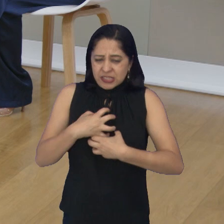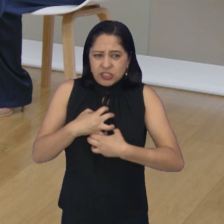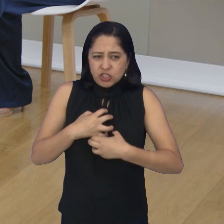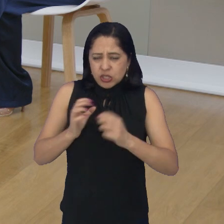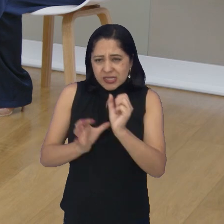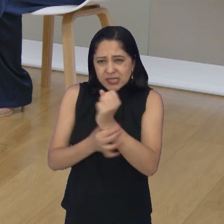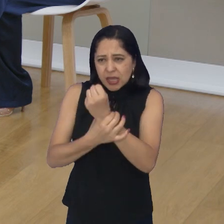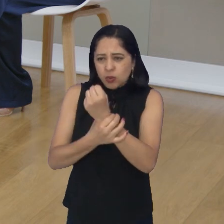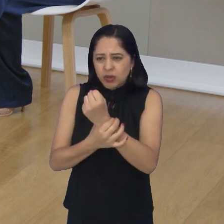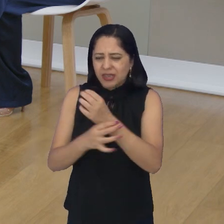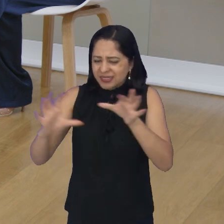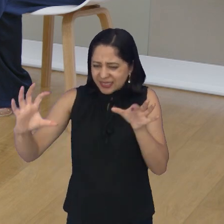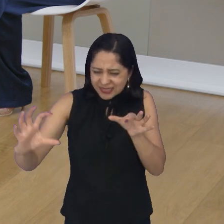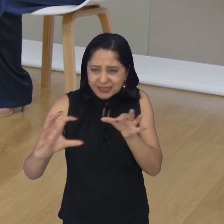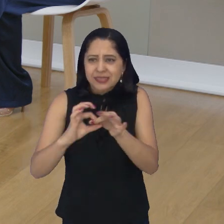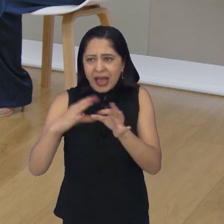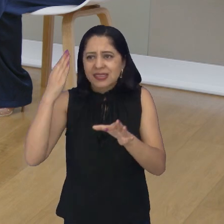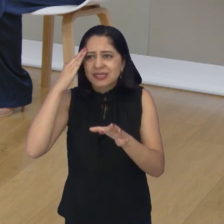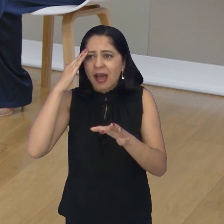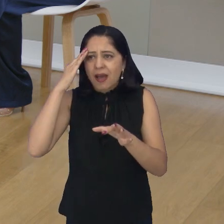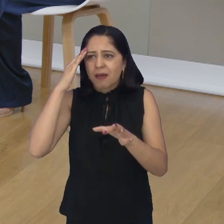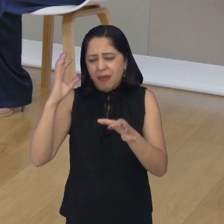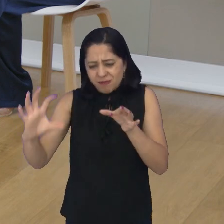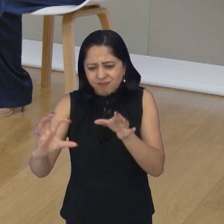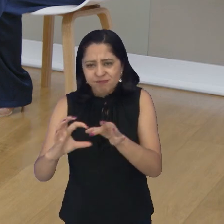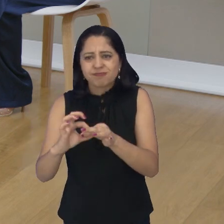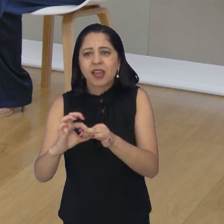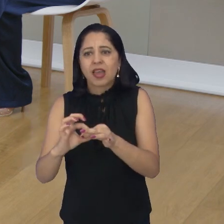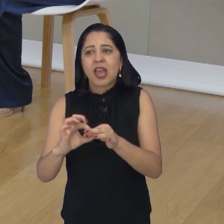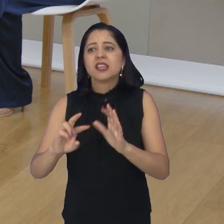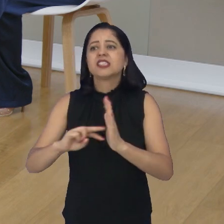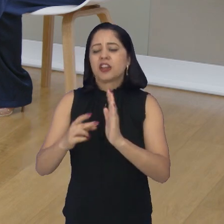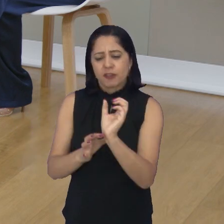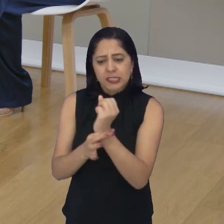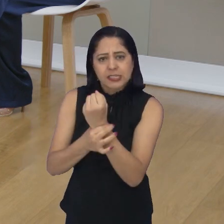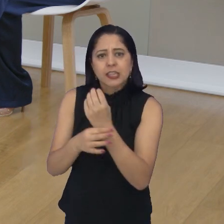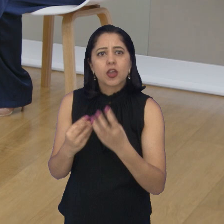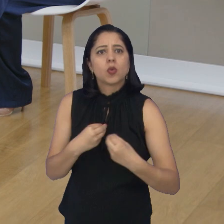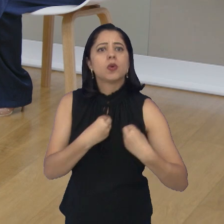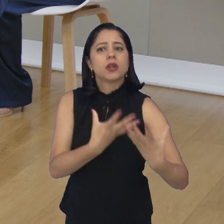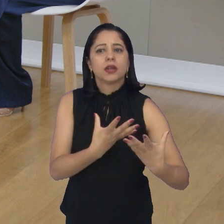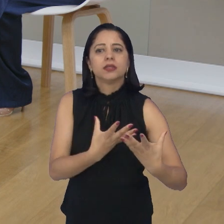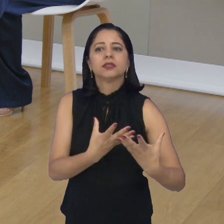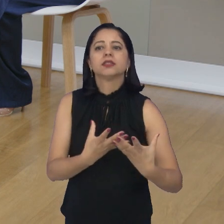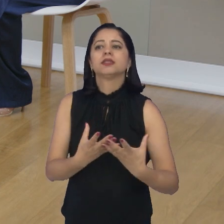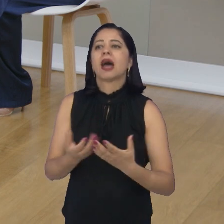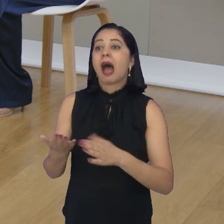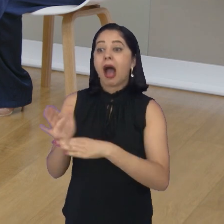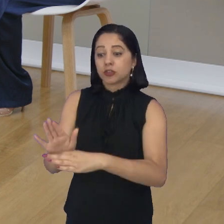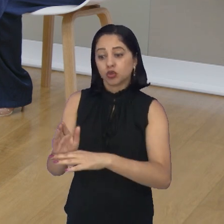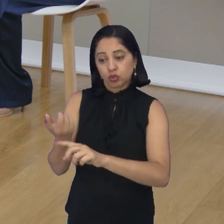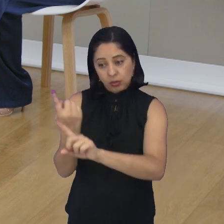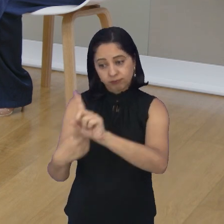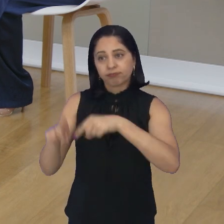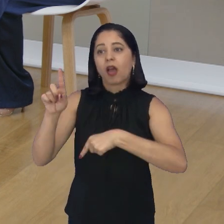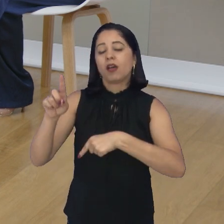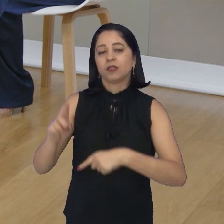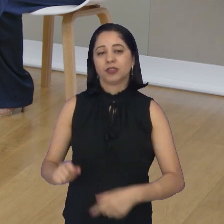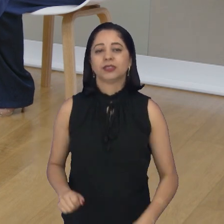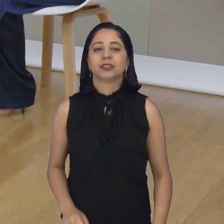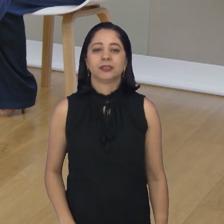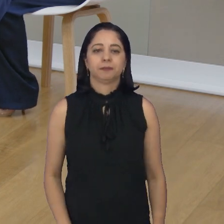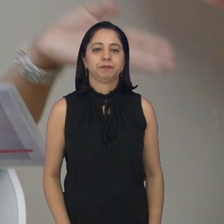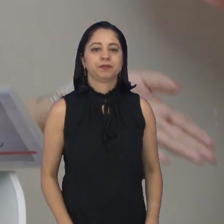essa conexão fazia bem para as crianças. Para a segurança. Exatamente, para o desenvolvimento dele no geral. Tá